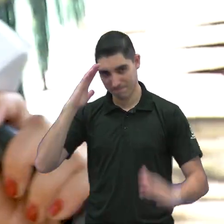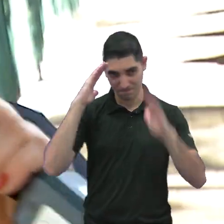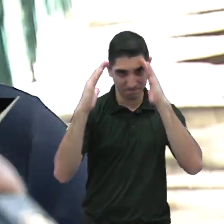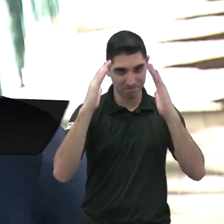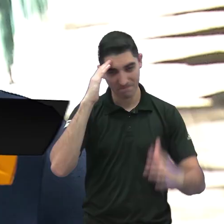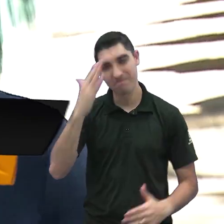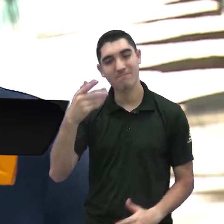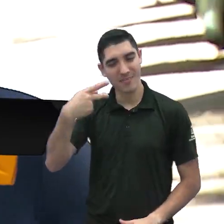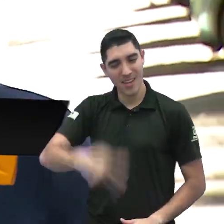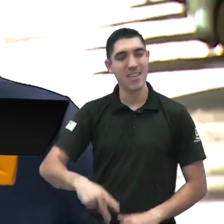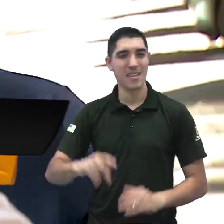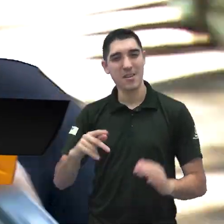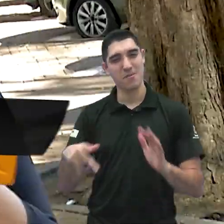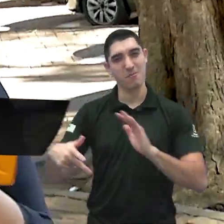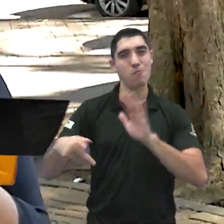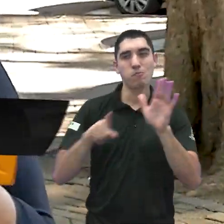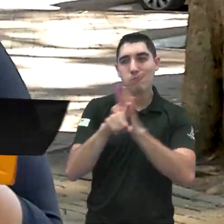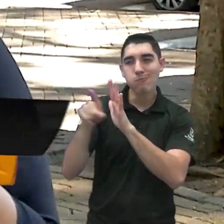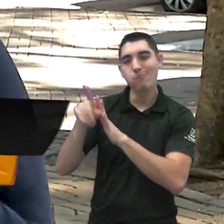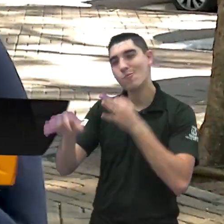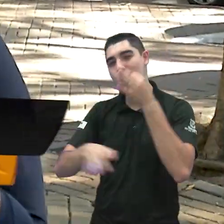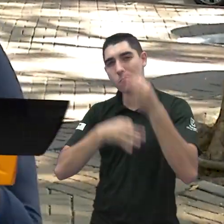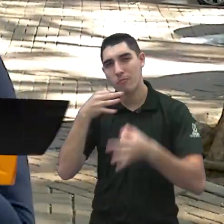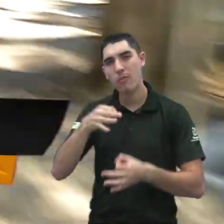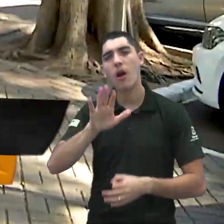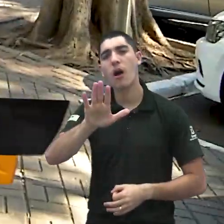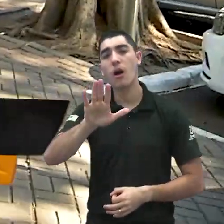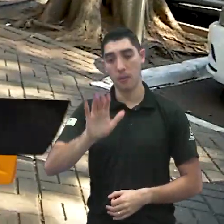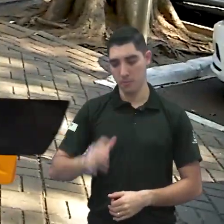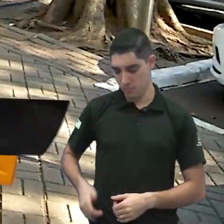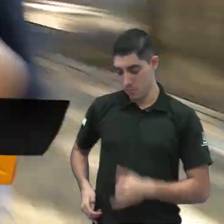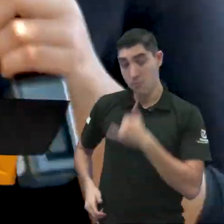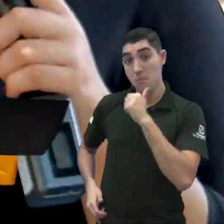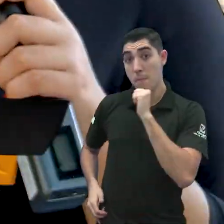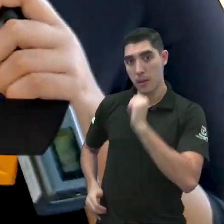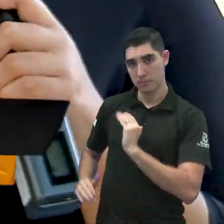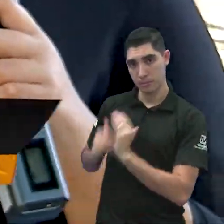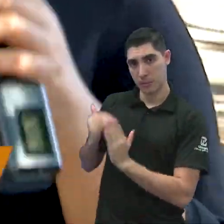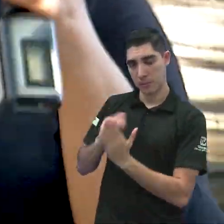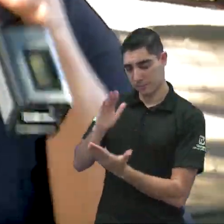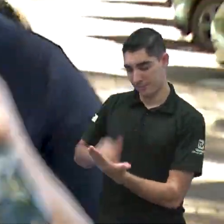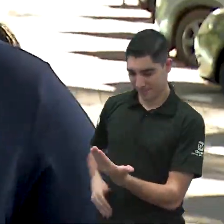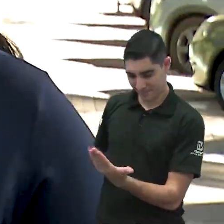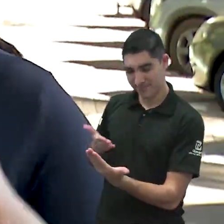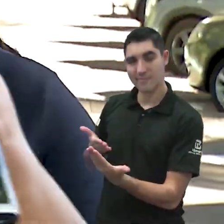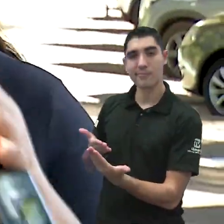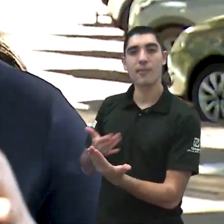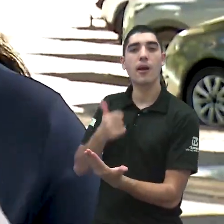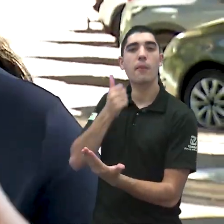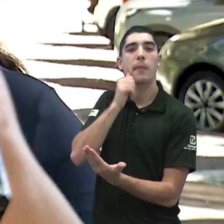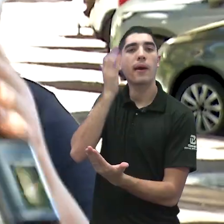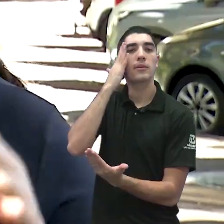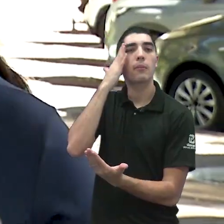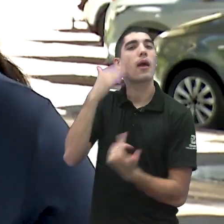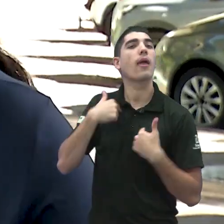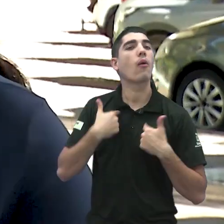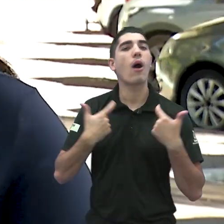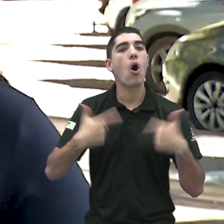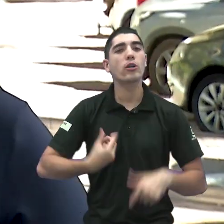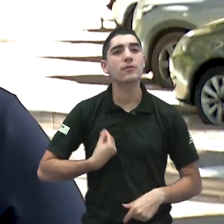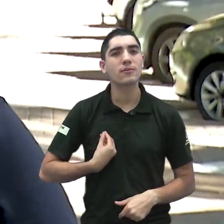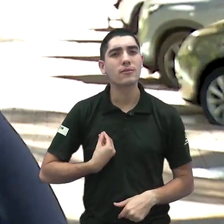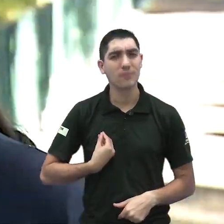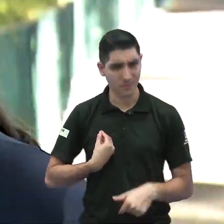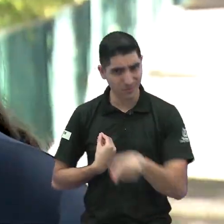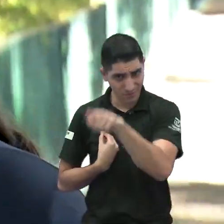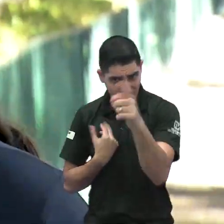Fala galera, mais um Tá na Rua começando e olha só, ai, gente, pera aí que minha mãe tá me mandando mensagem aqui, lá, querendo saber onde eu tô. Com